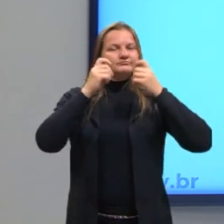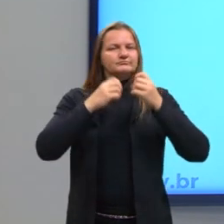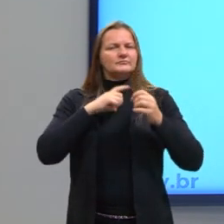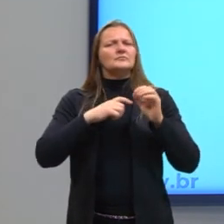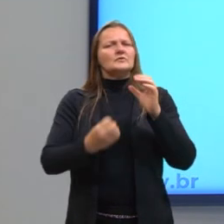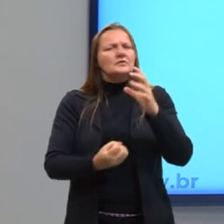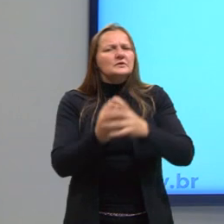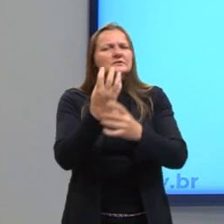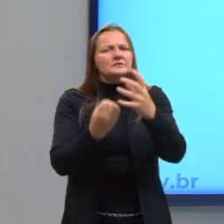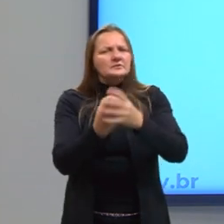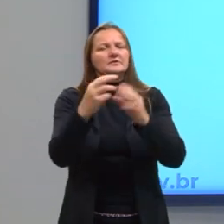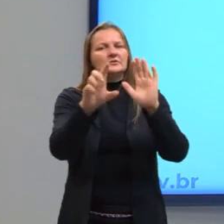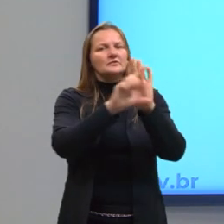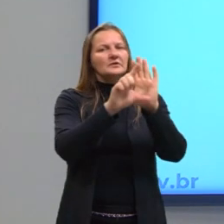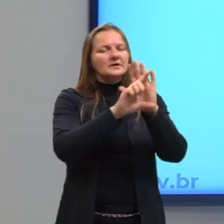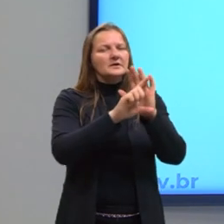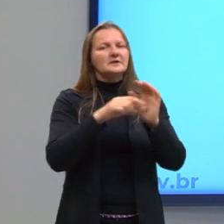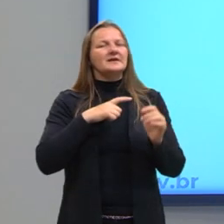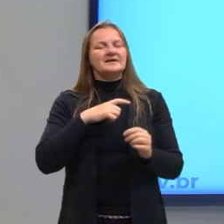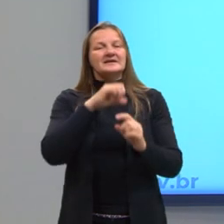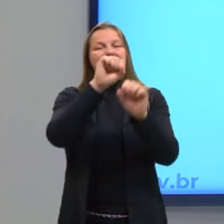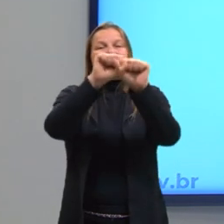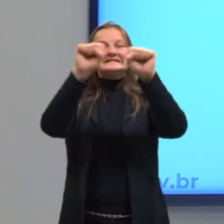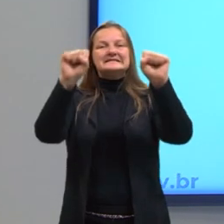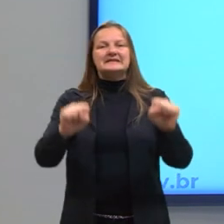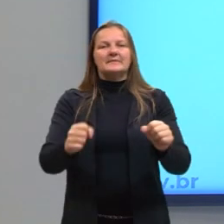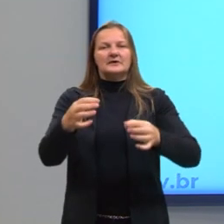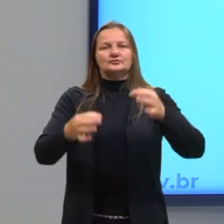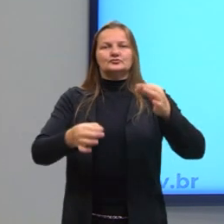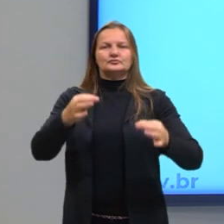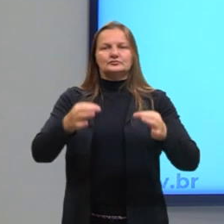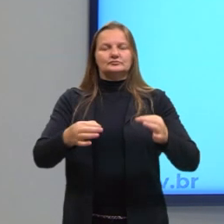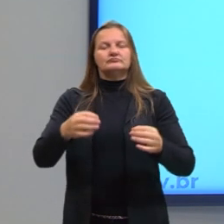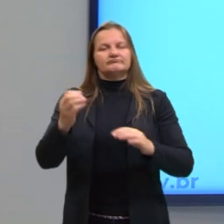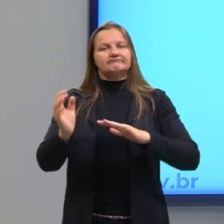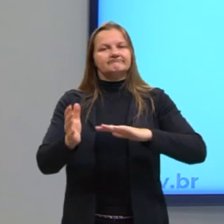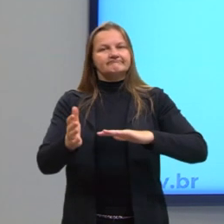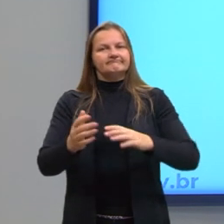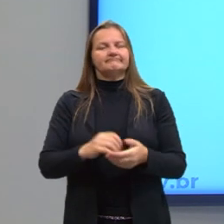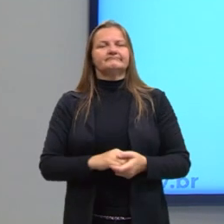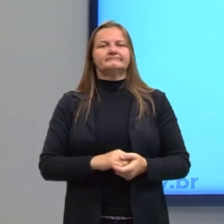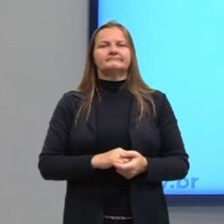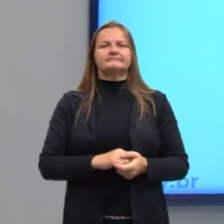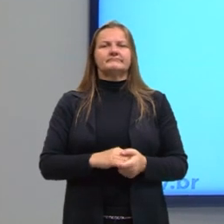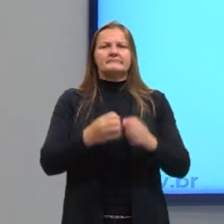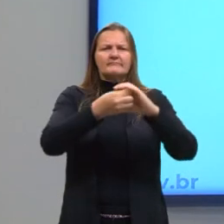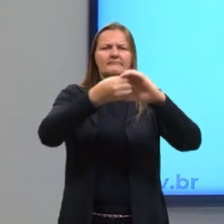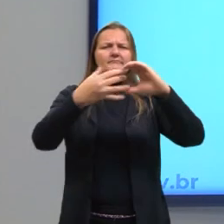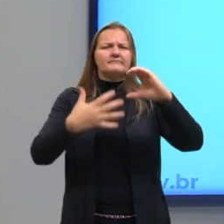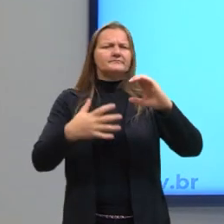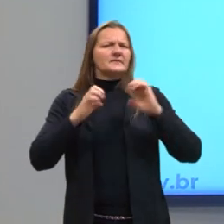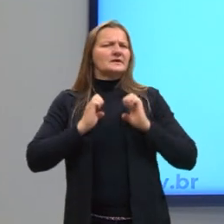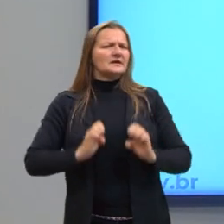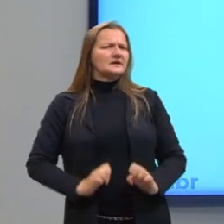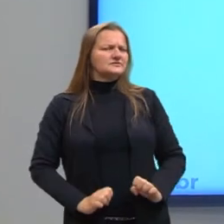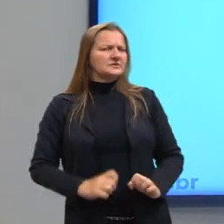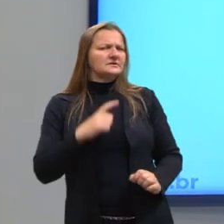cria se todo sistema jurídico nós temos no mundo contemporâneo a ética tem como uma de suas finalidades